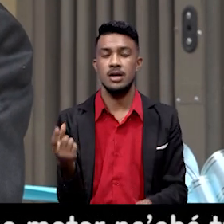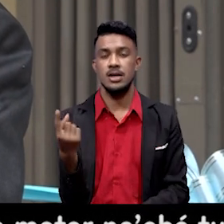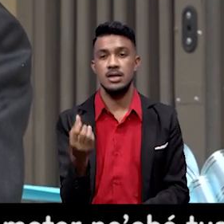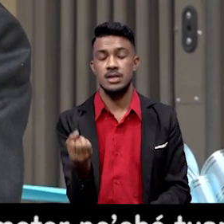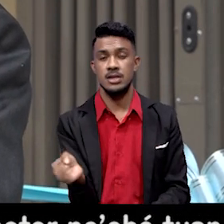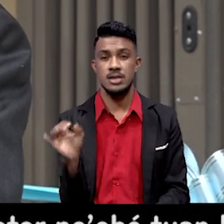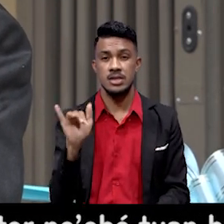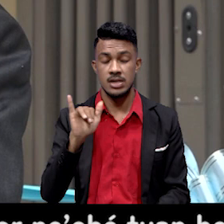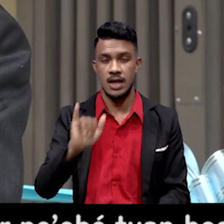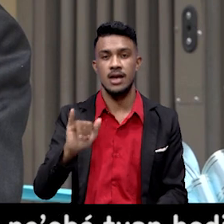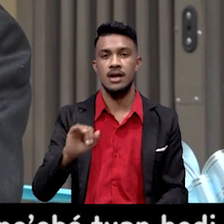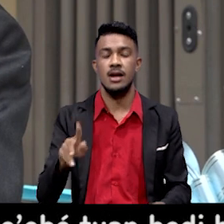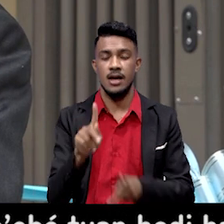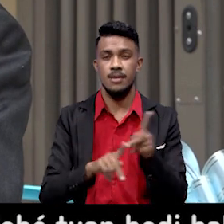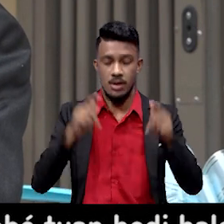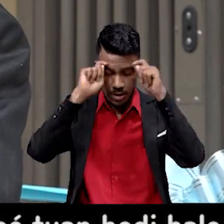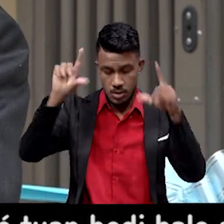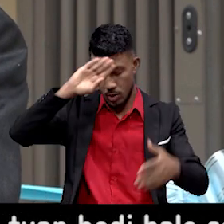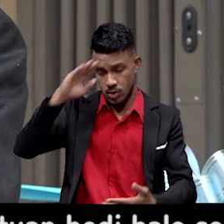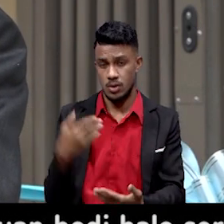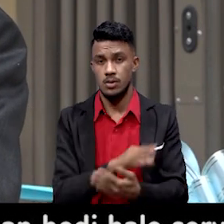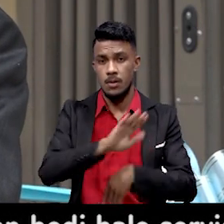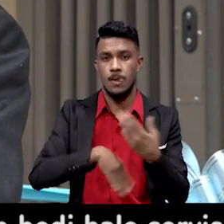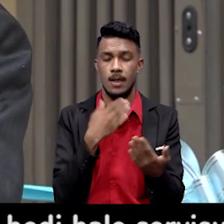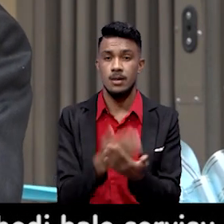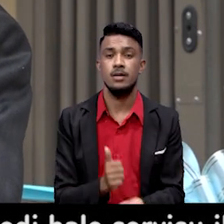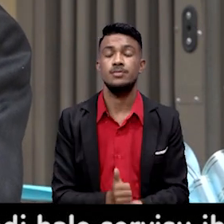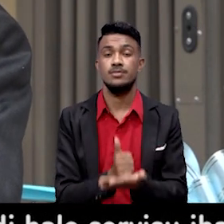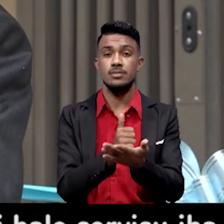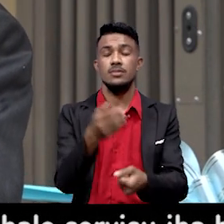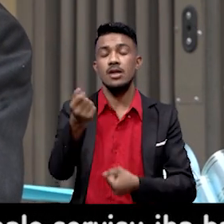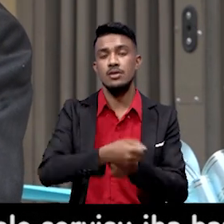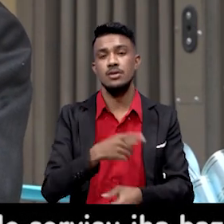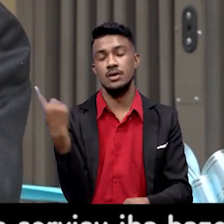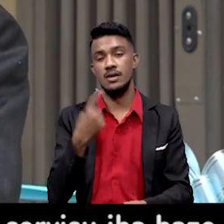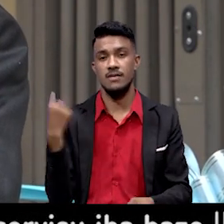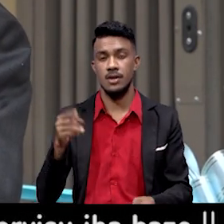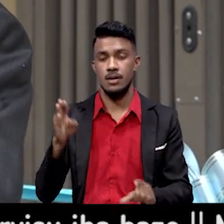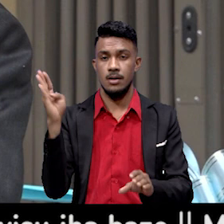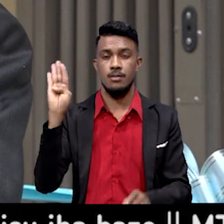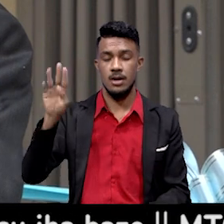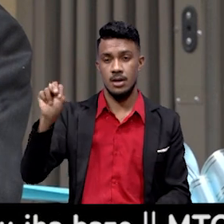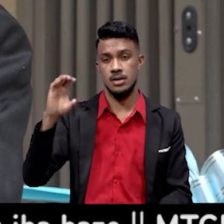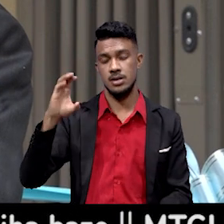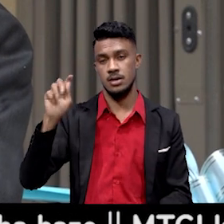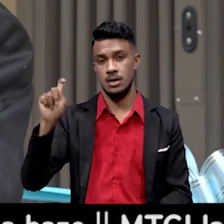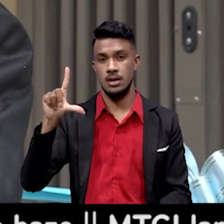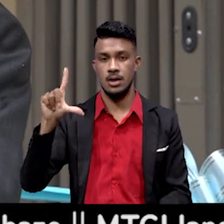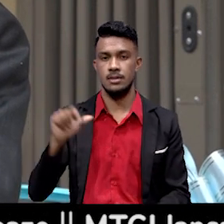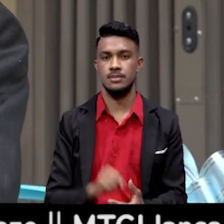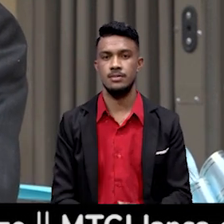Leste tama atau fo apoi na fating ba iha BNCTL ho di sai cliente nebe leal ba iha BNCTL